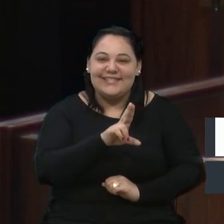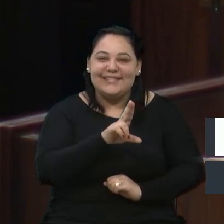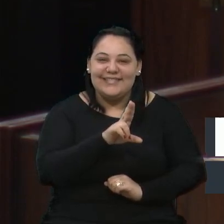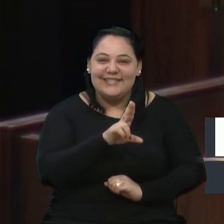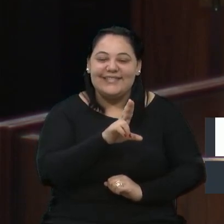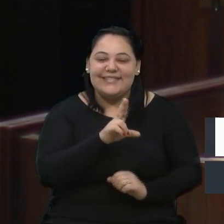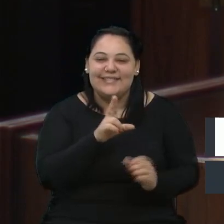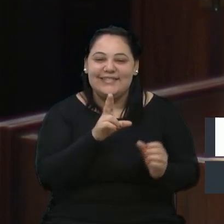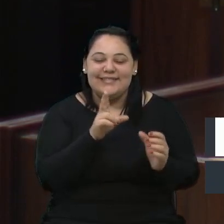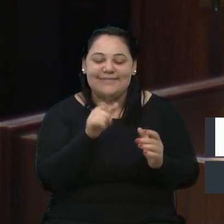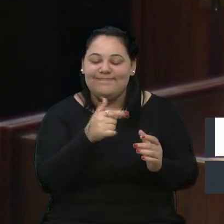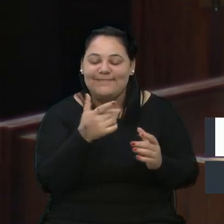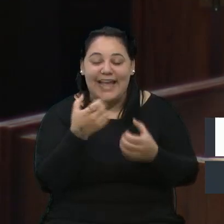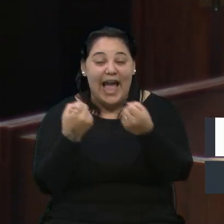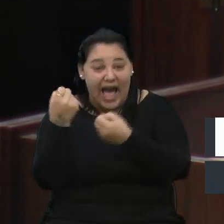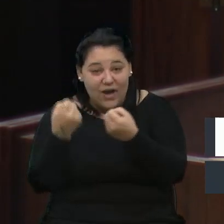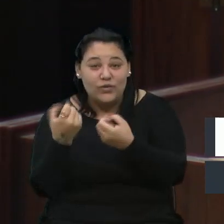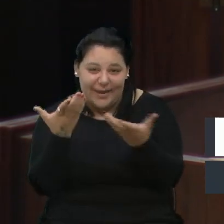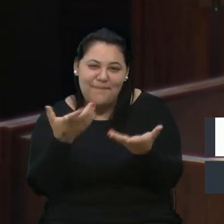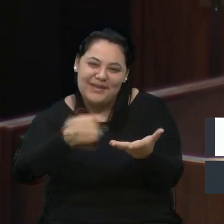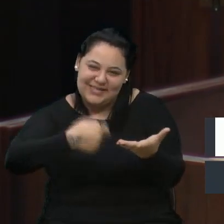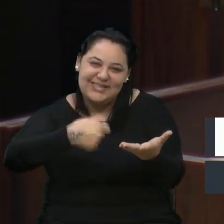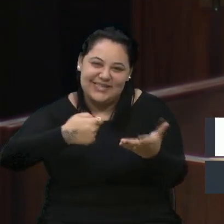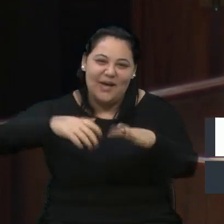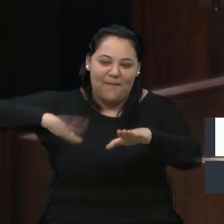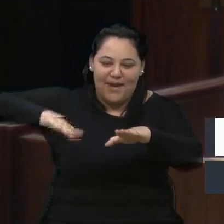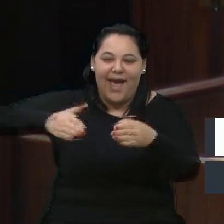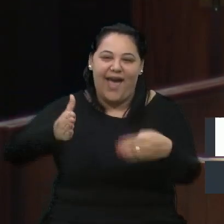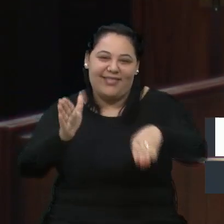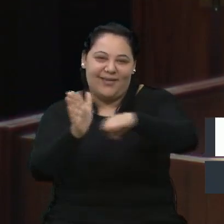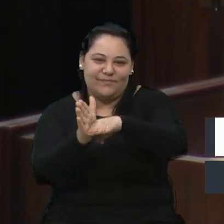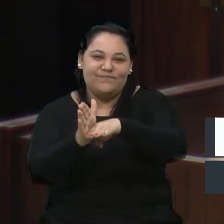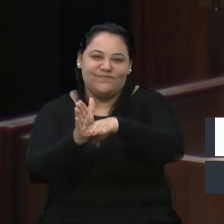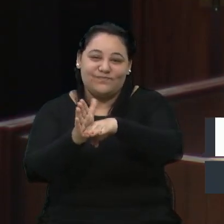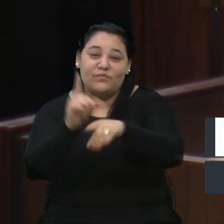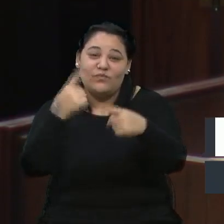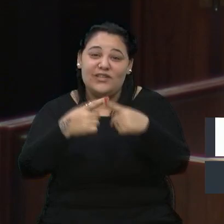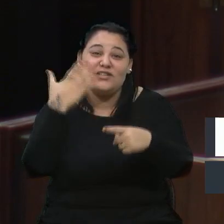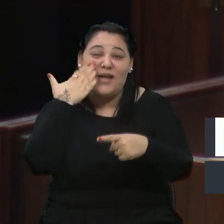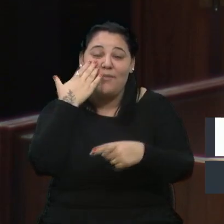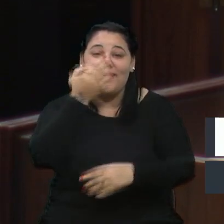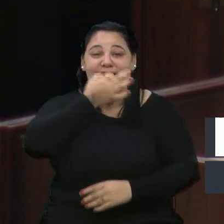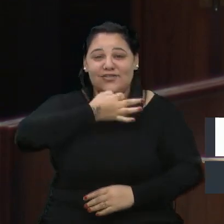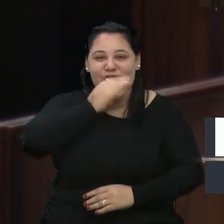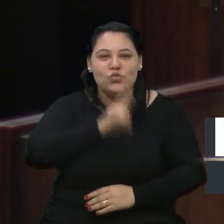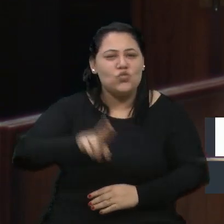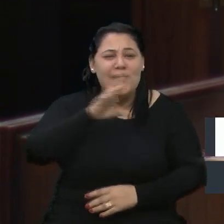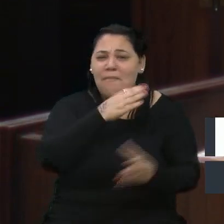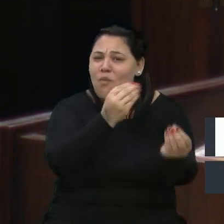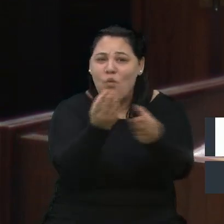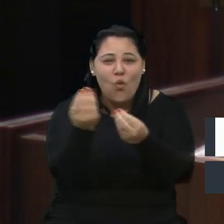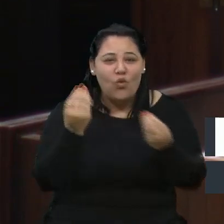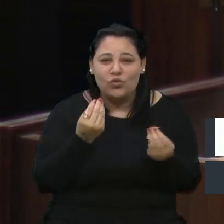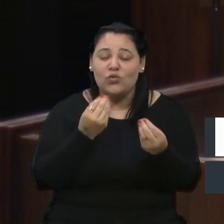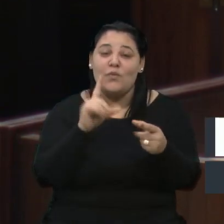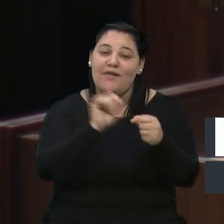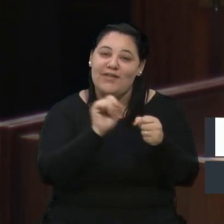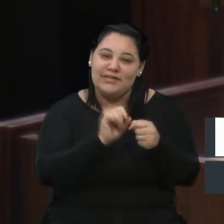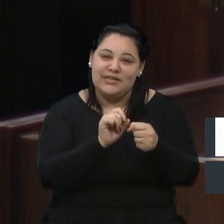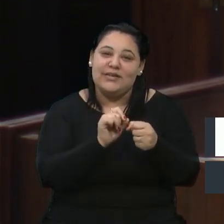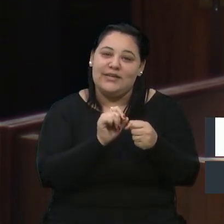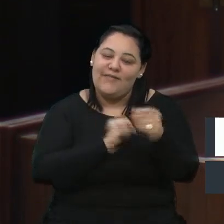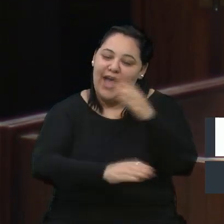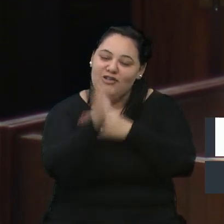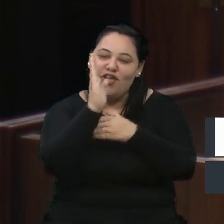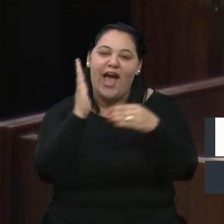carros caxienses estarão usando aí a Rota do Sol para ir fazer o seu veraneio aí